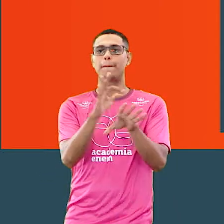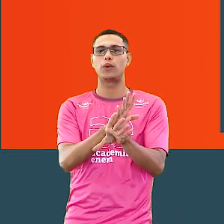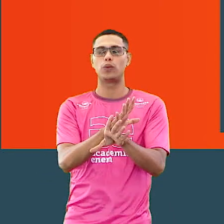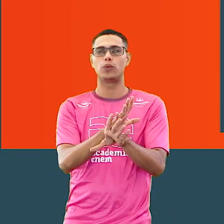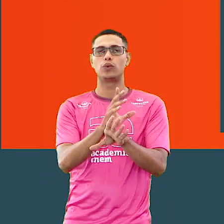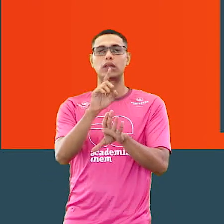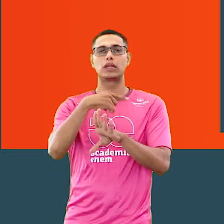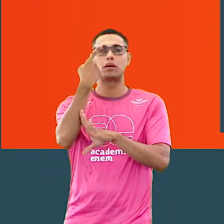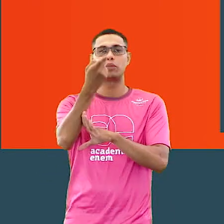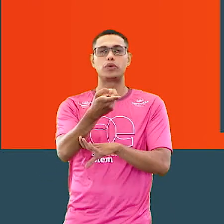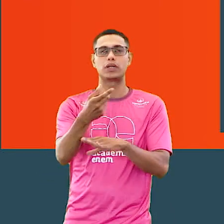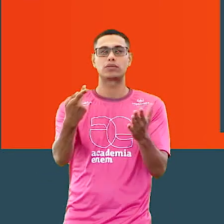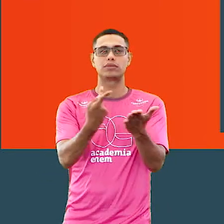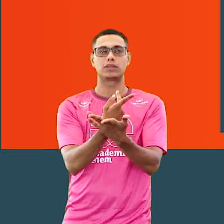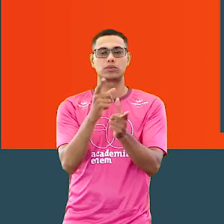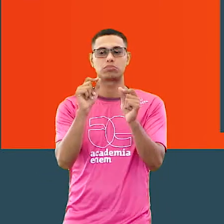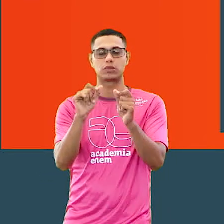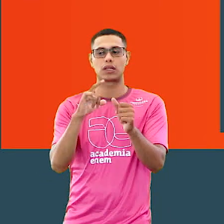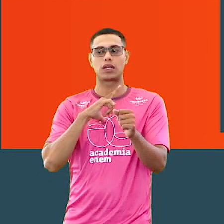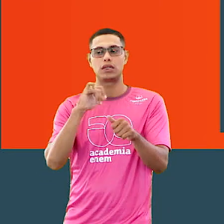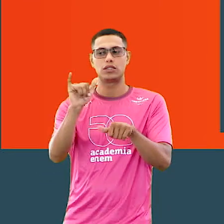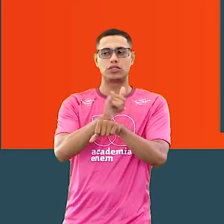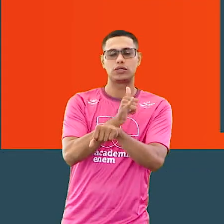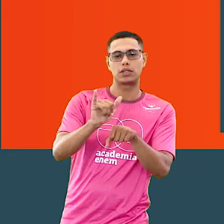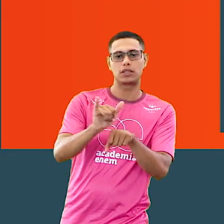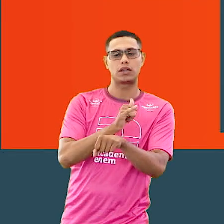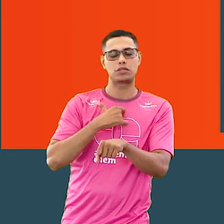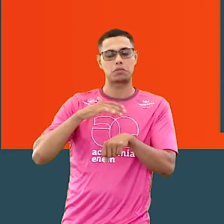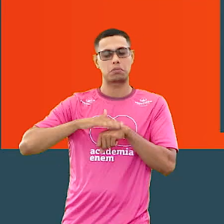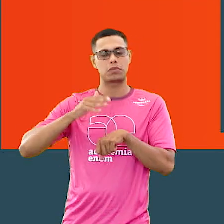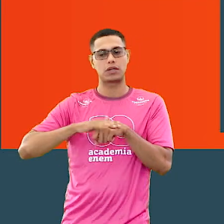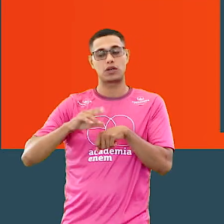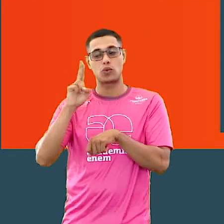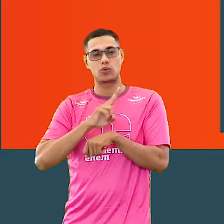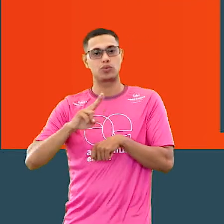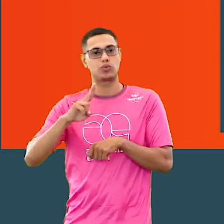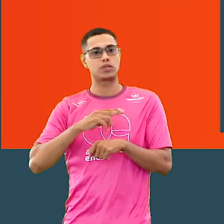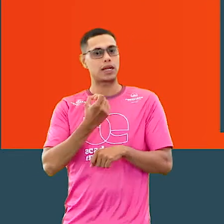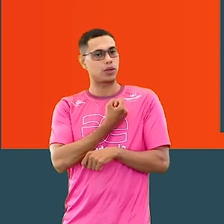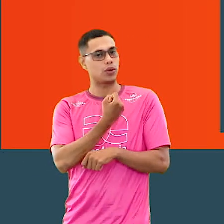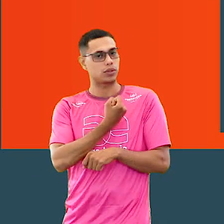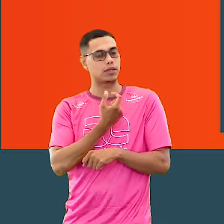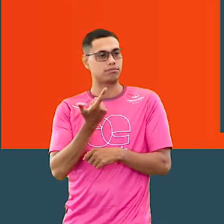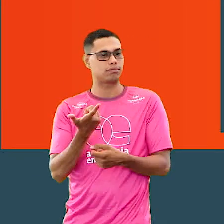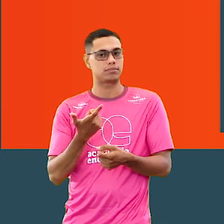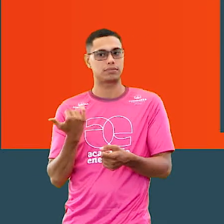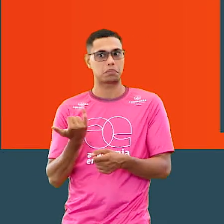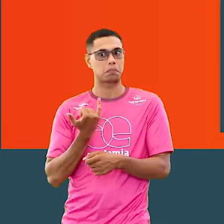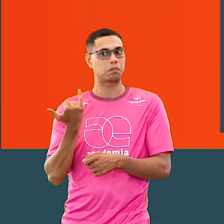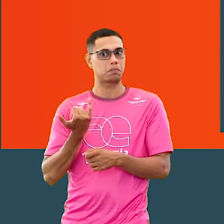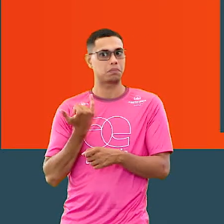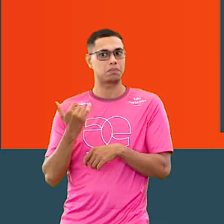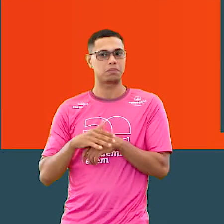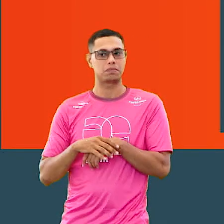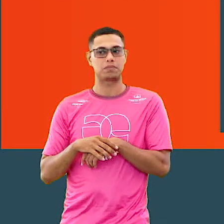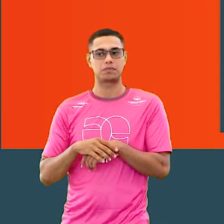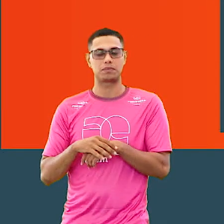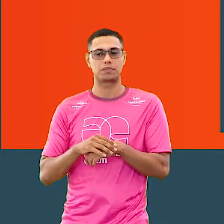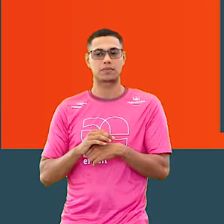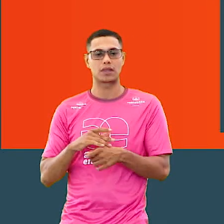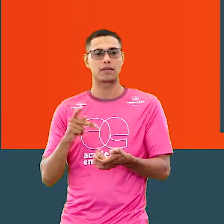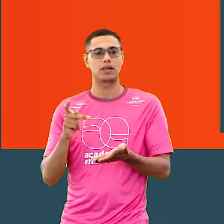acontece? Quais são as estratégias que eu tenho que ter para usar a minha nota? Então, vamos lá, ó. Além da nota, é